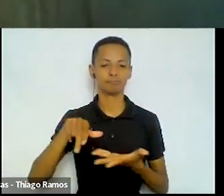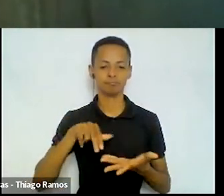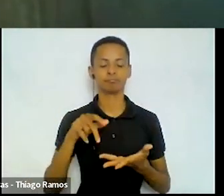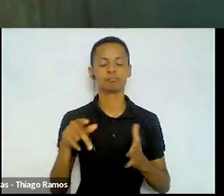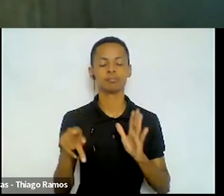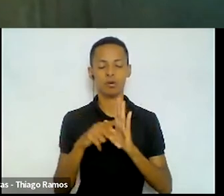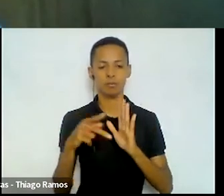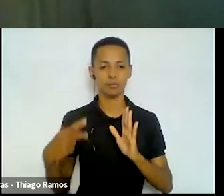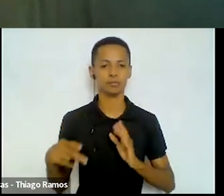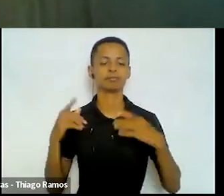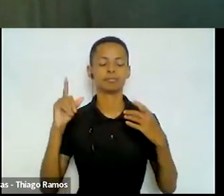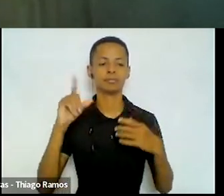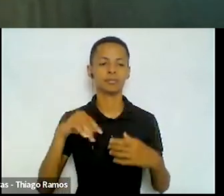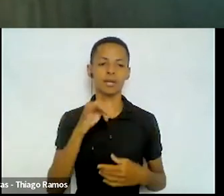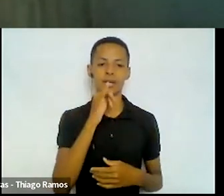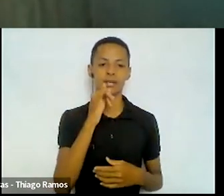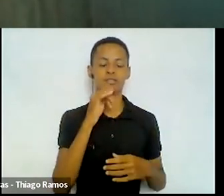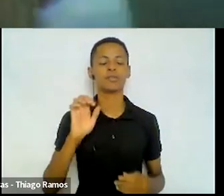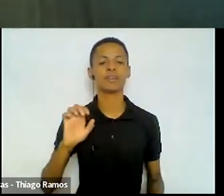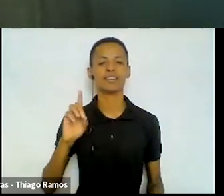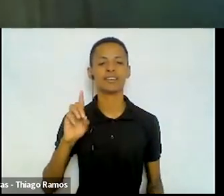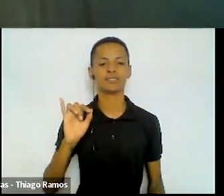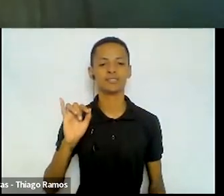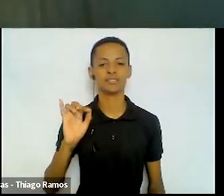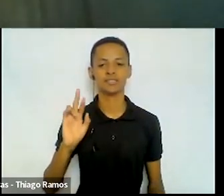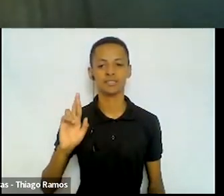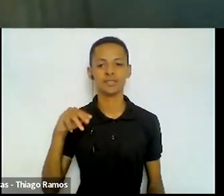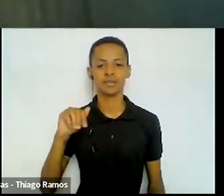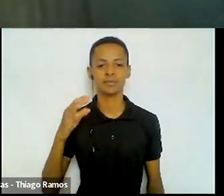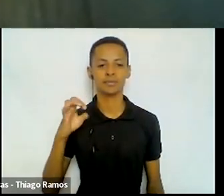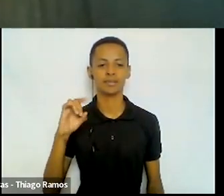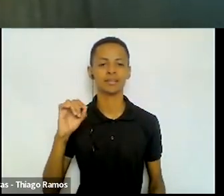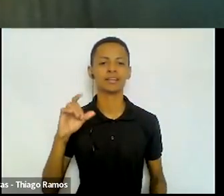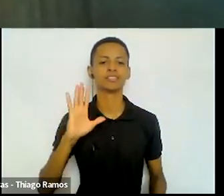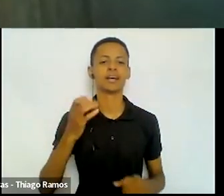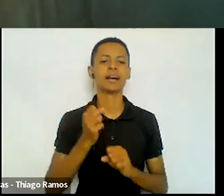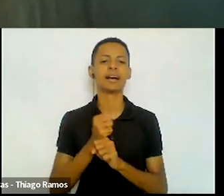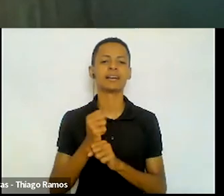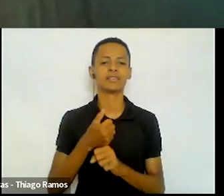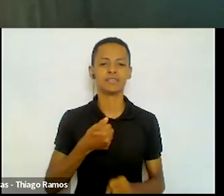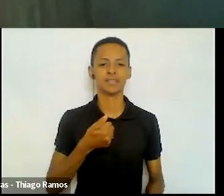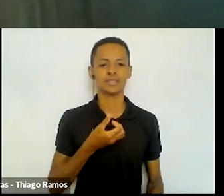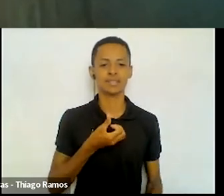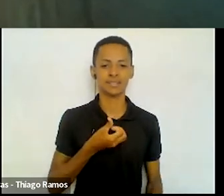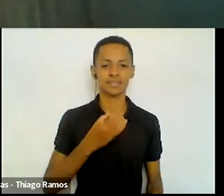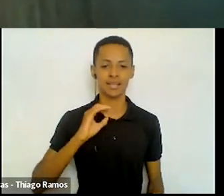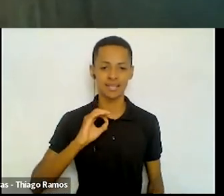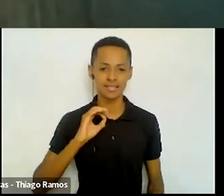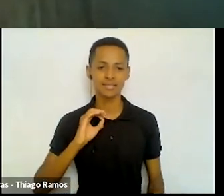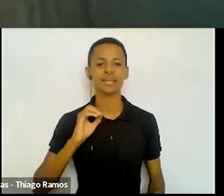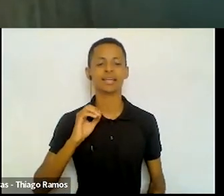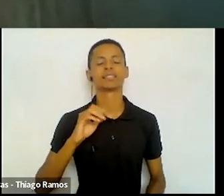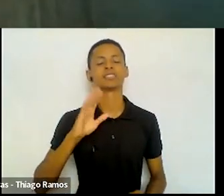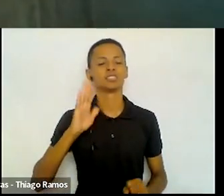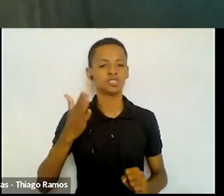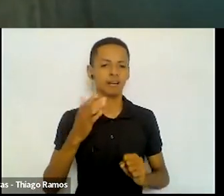Um deles é o do Edir Macedo, por exemplo, né, que lá desde a década de 60, né, vem tentando, né, enfim, tem todo um mito, tem